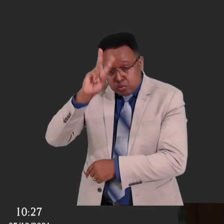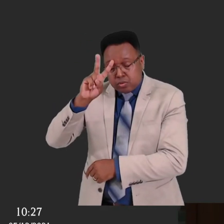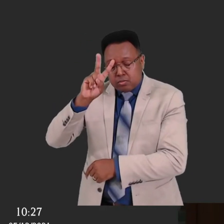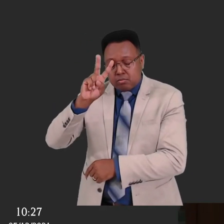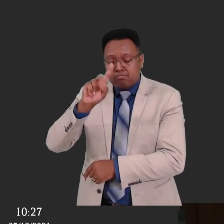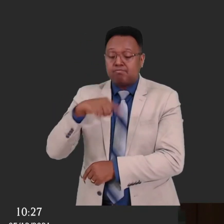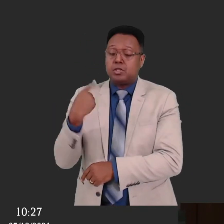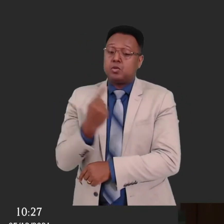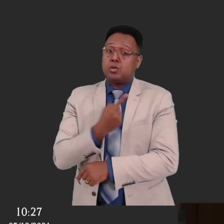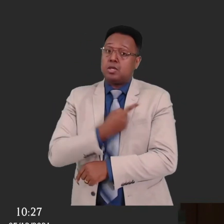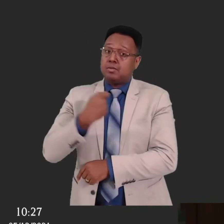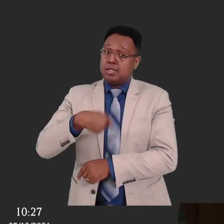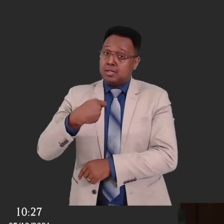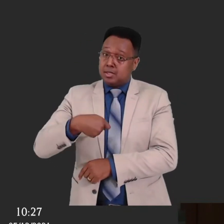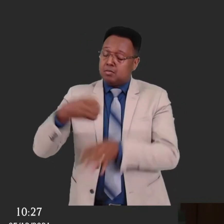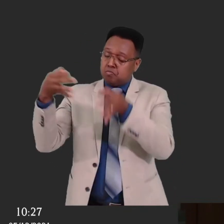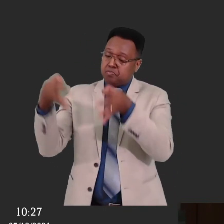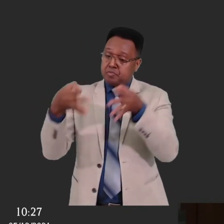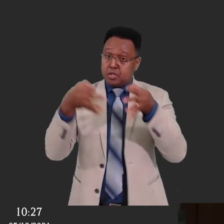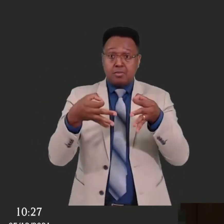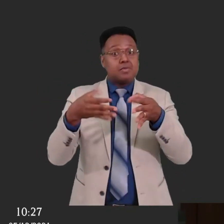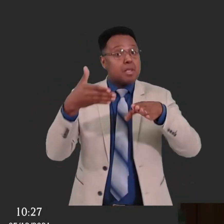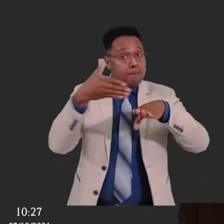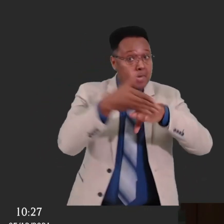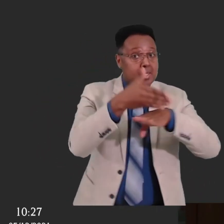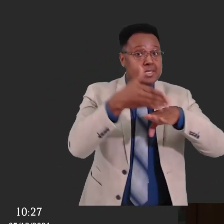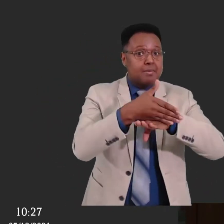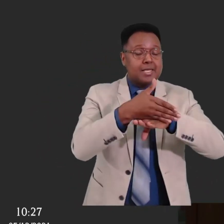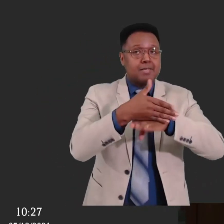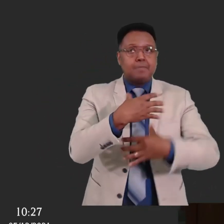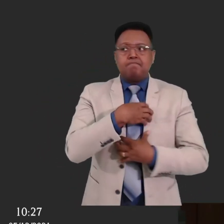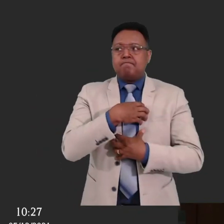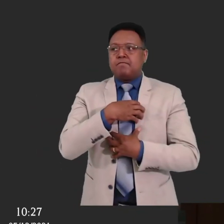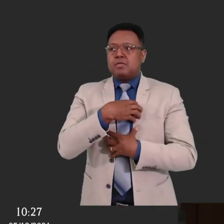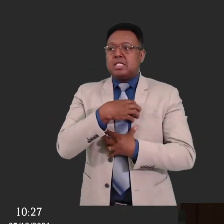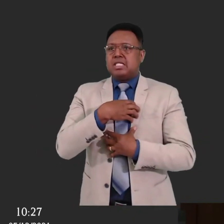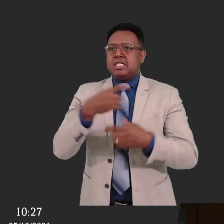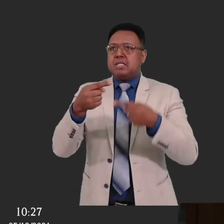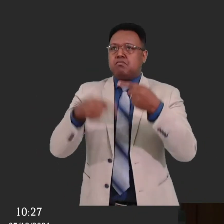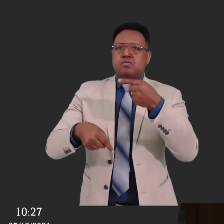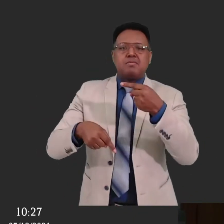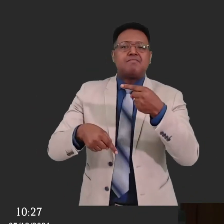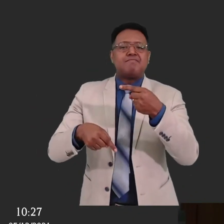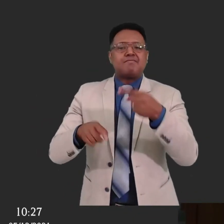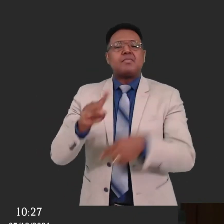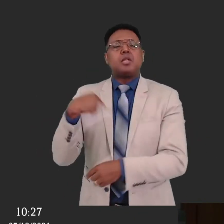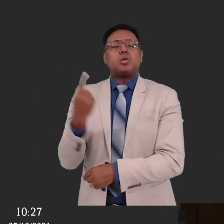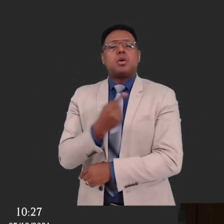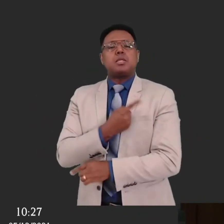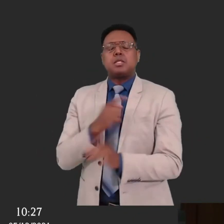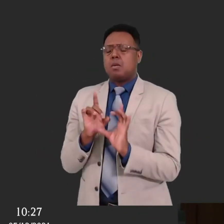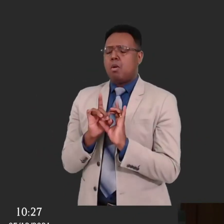naturalmente fazendo, a consciência irá avisar de que não é agradável ao Senhor. Nós somos o povo da